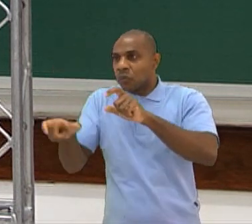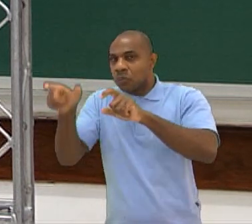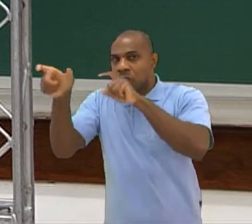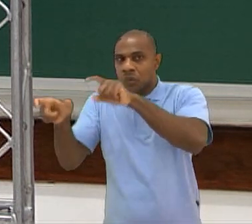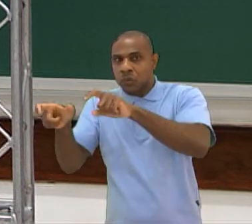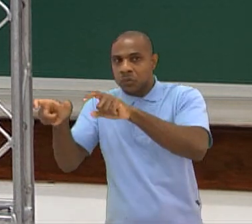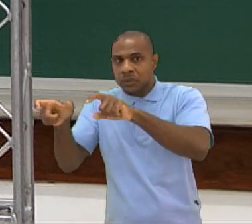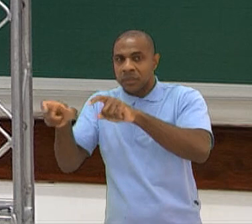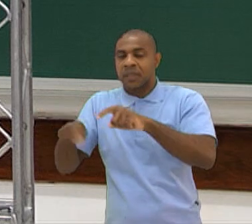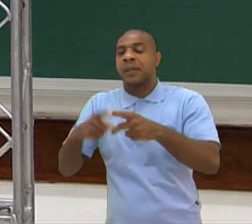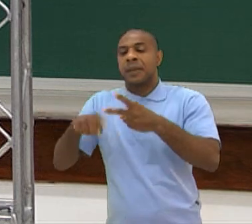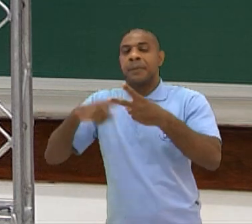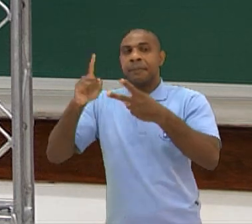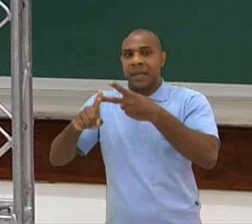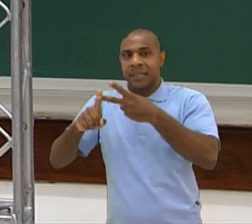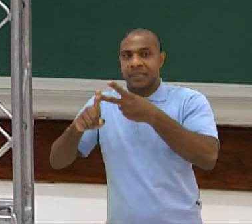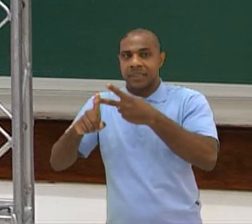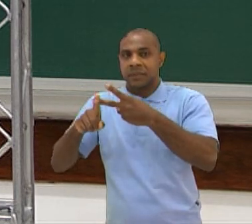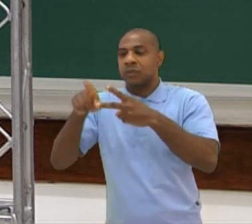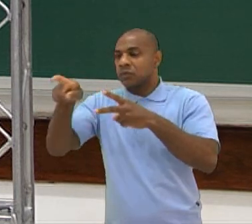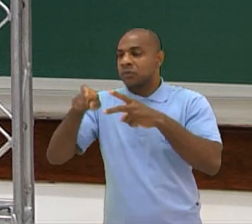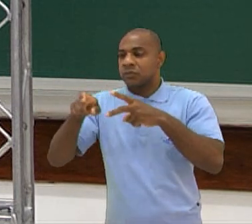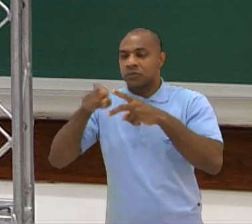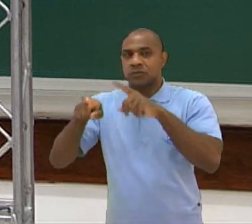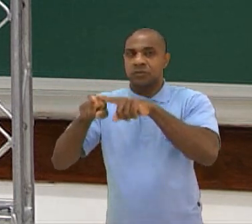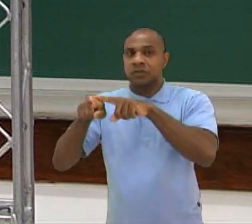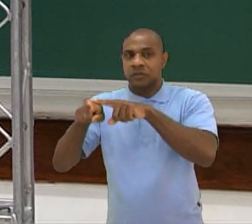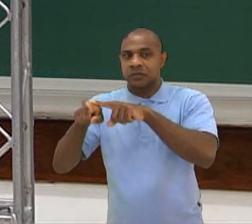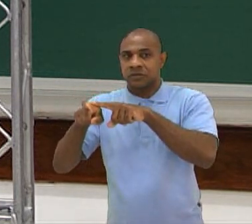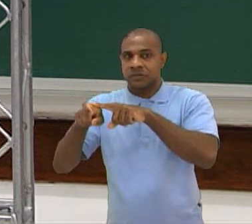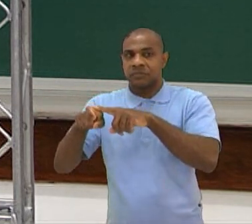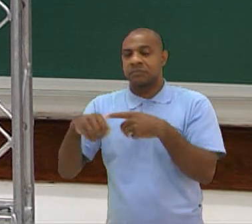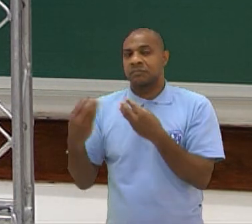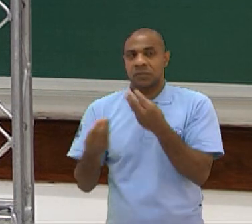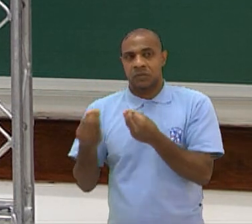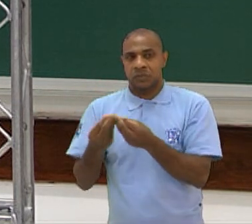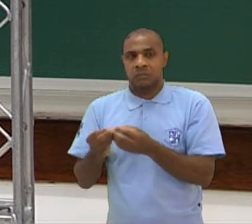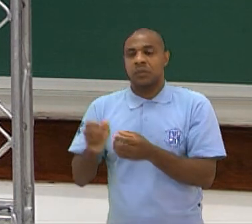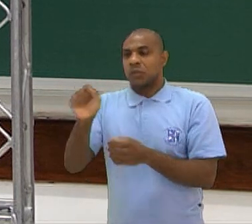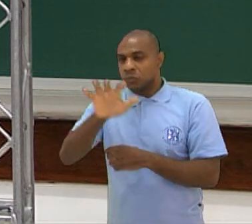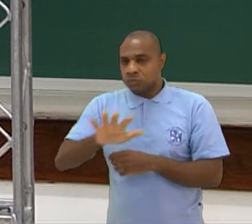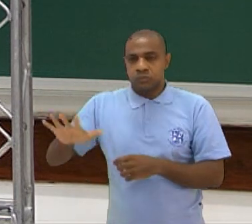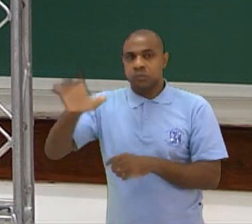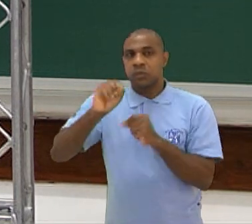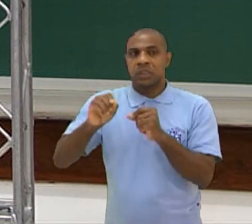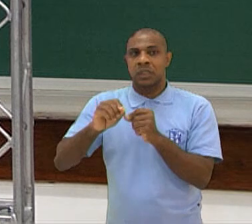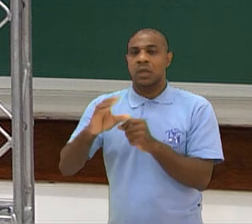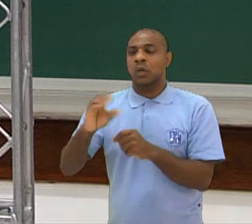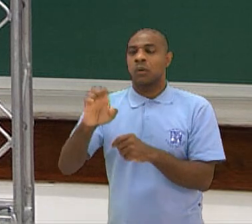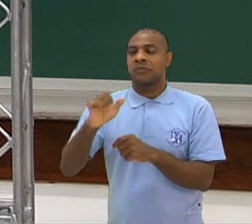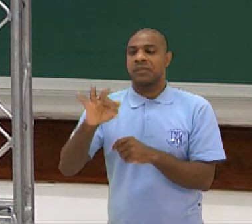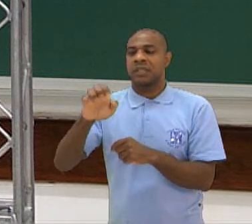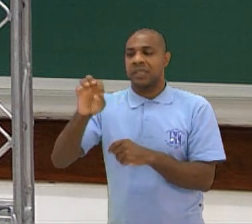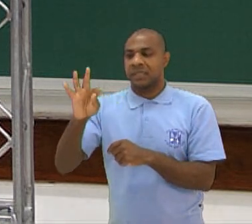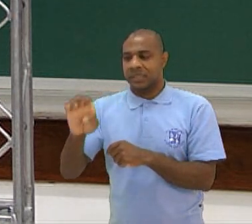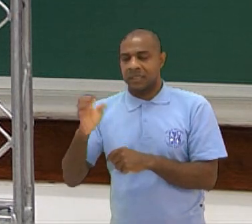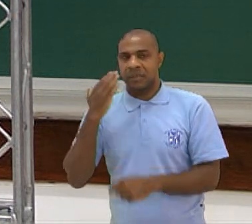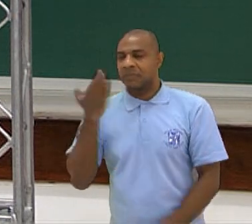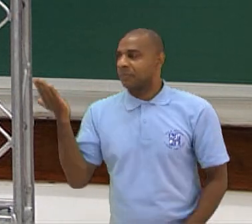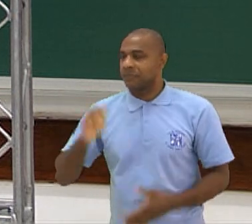elemento x, divididos pela determinante da matriz incompleta de todos os coeficientes. Tá certo, galera? Vamos